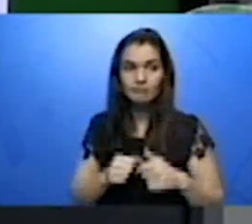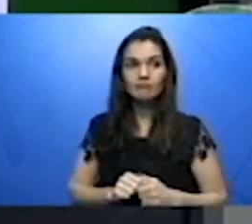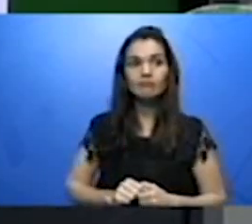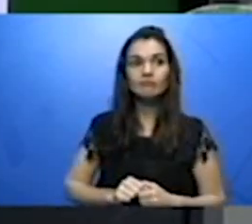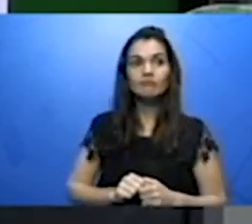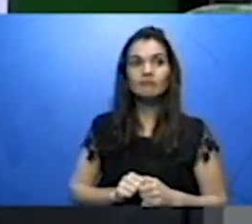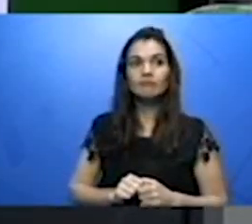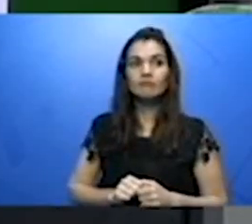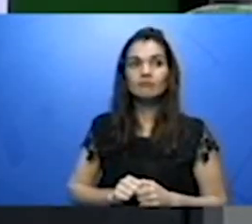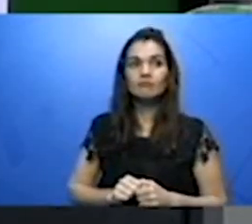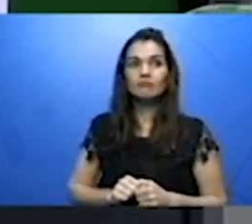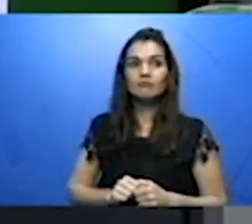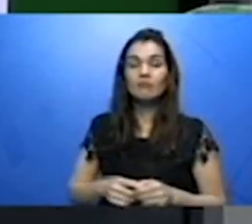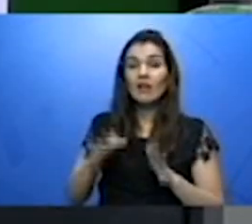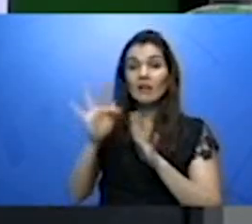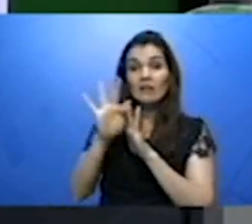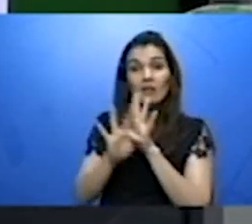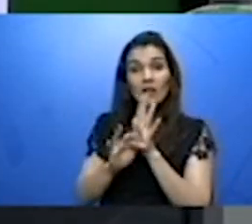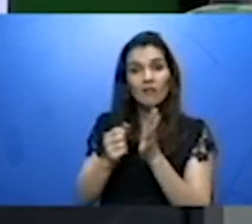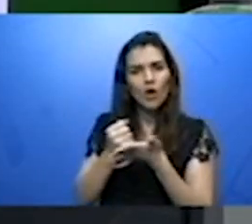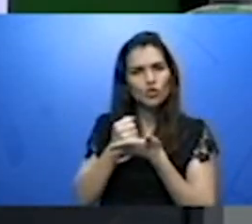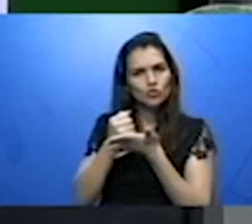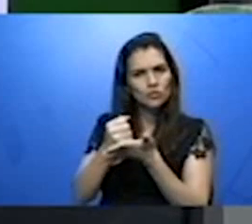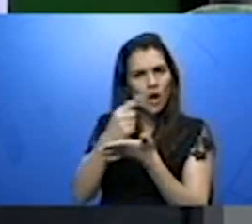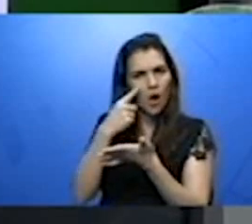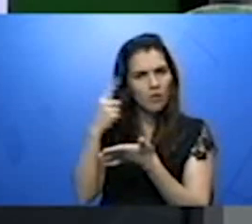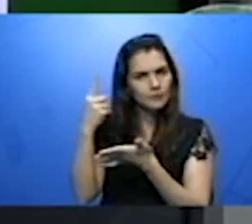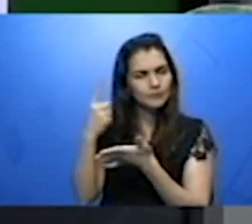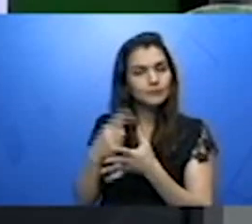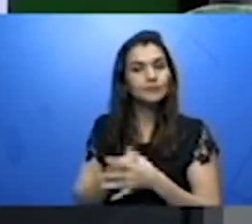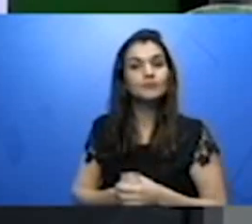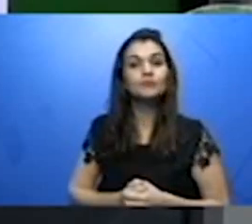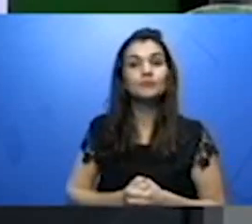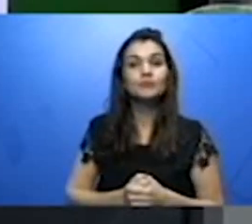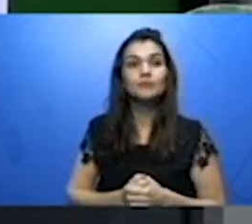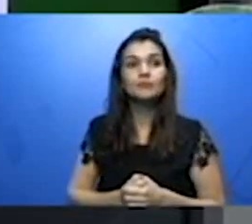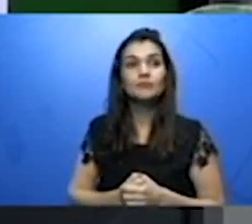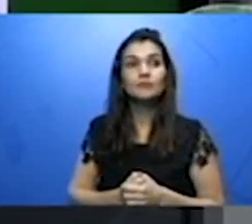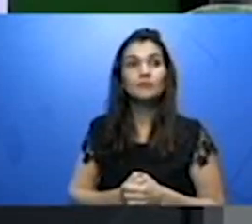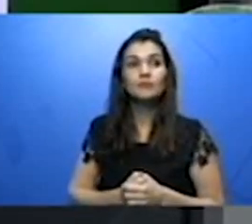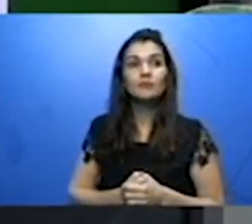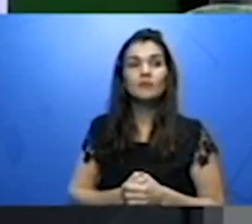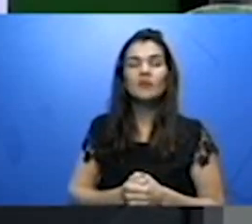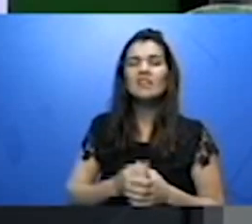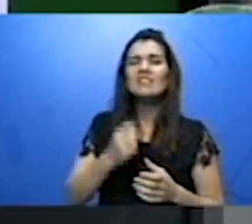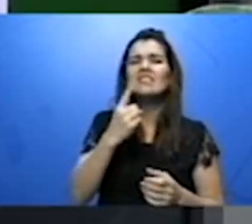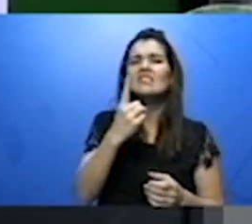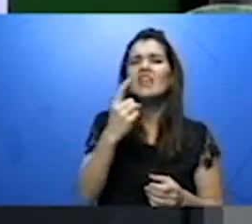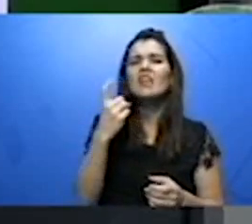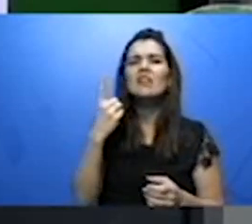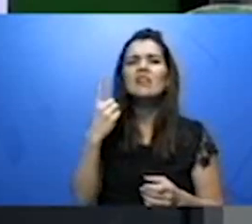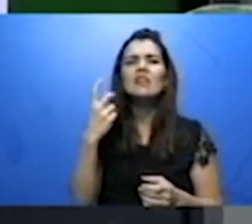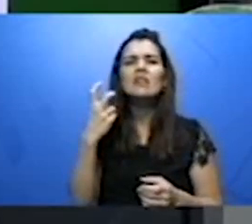texto aparece aqui ó para nos auxiliar né Então olha lá aparece aqui ó 115cm Será que eu posso